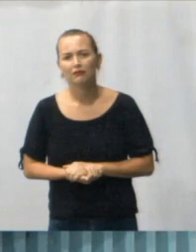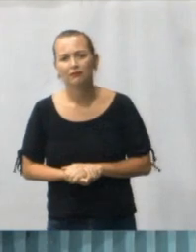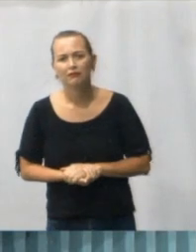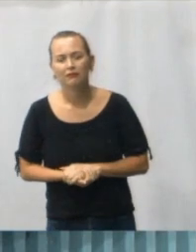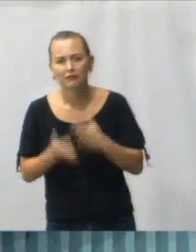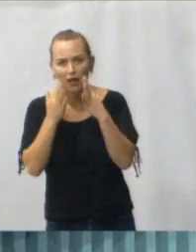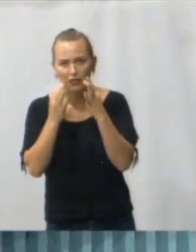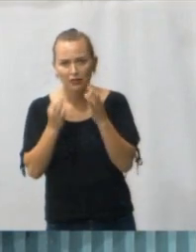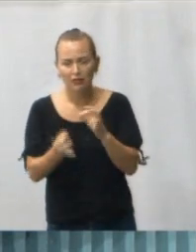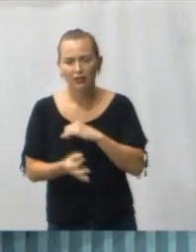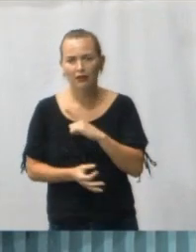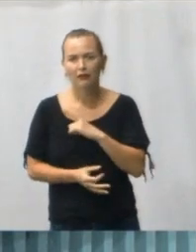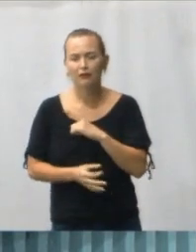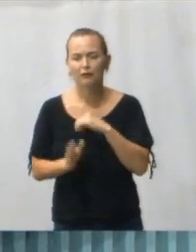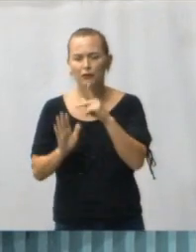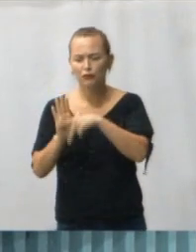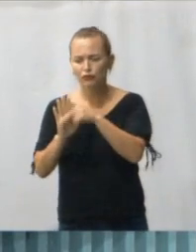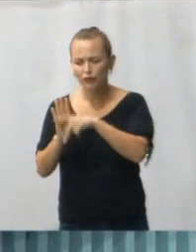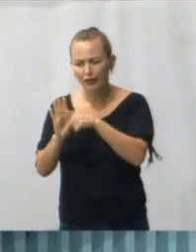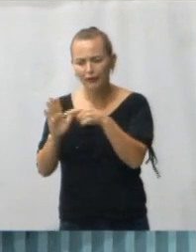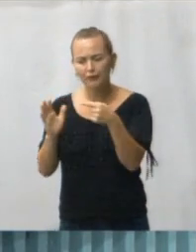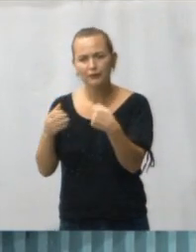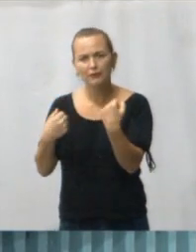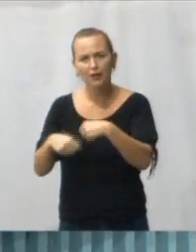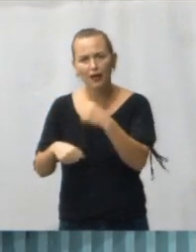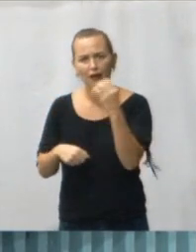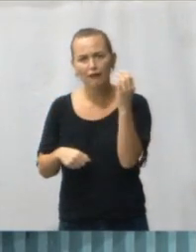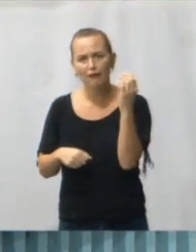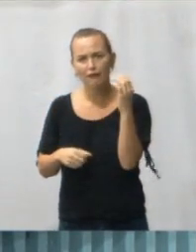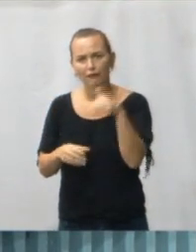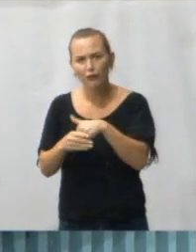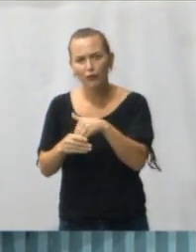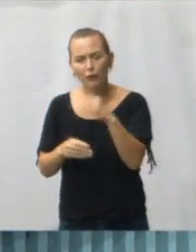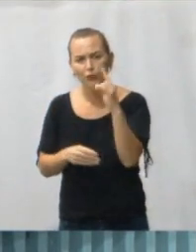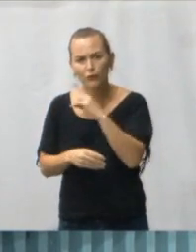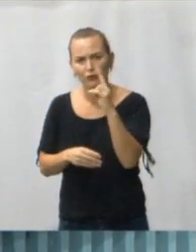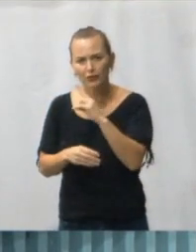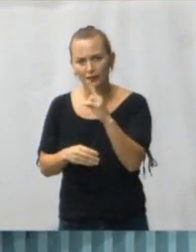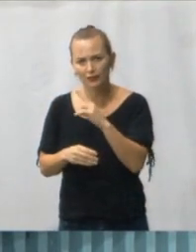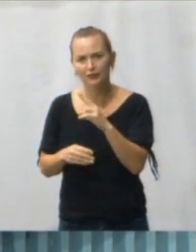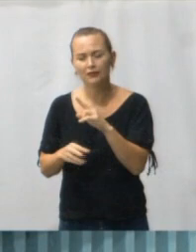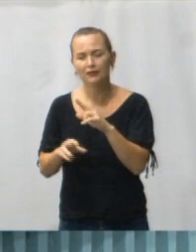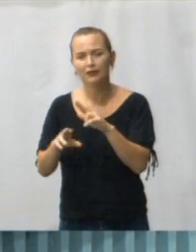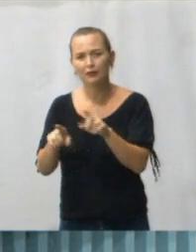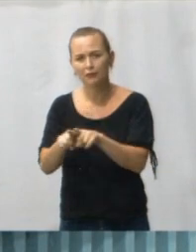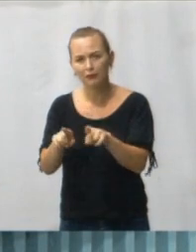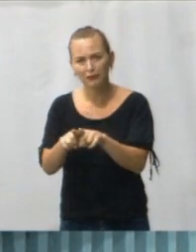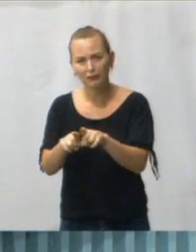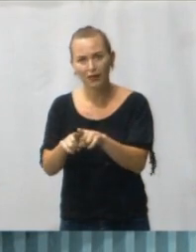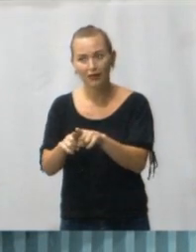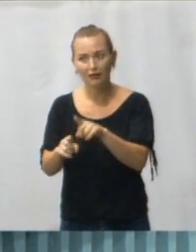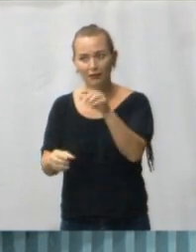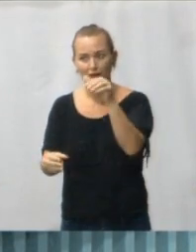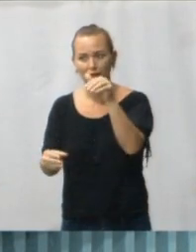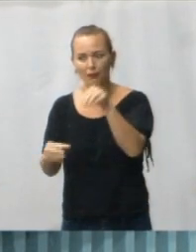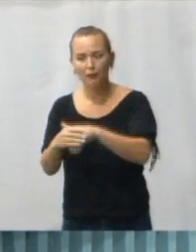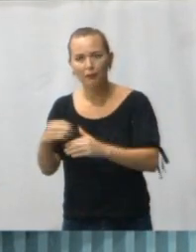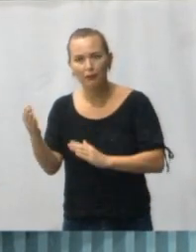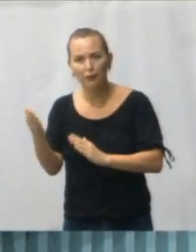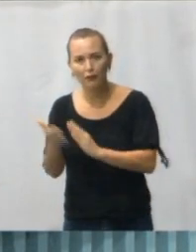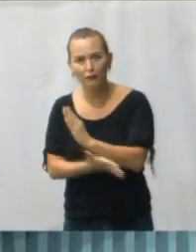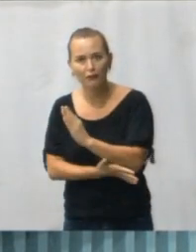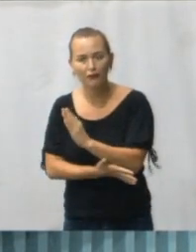fosse votado em caráter emergencial e no voto da execução do projeto fazer valer. Senhor presidente, muito obrigado